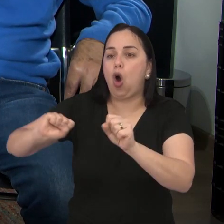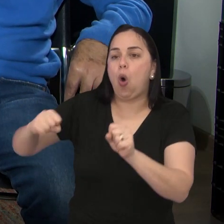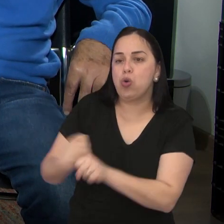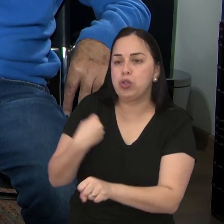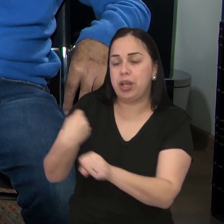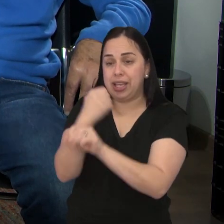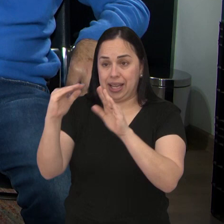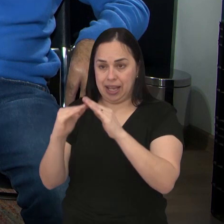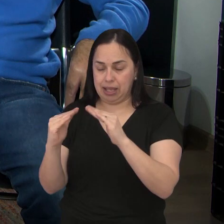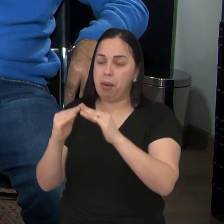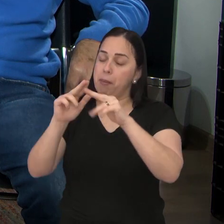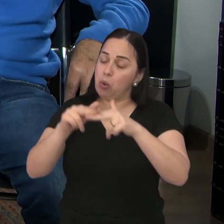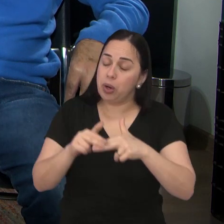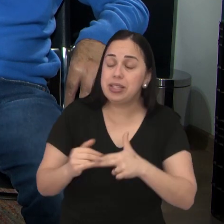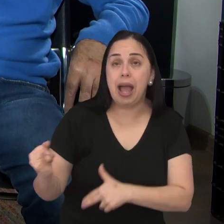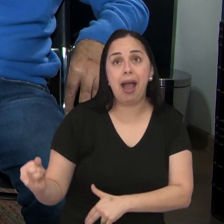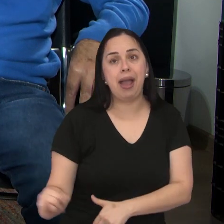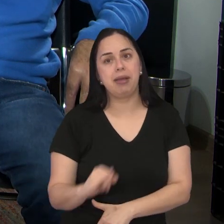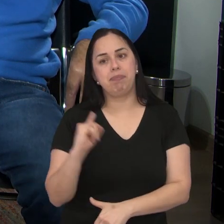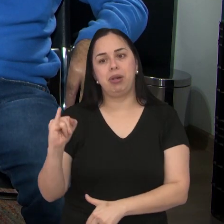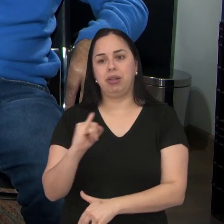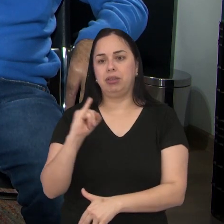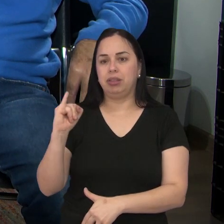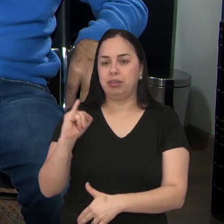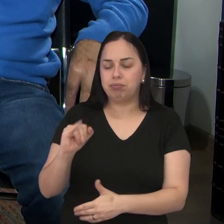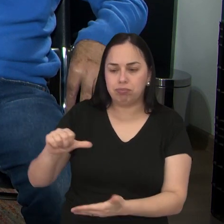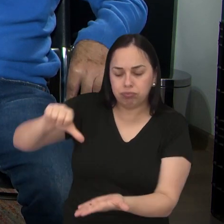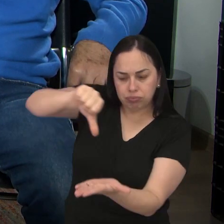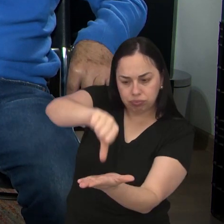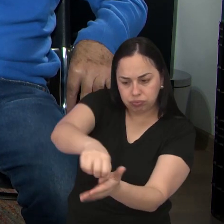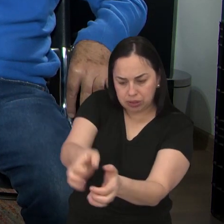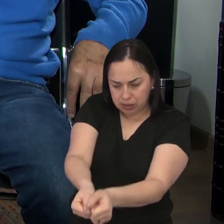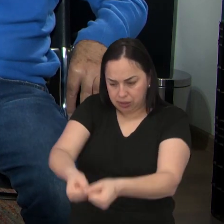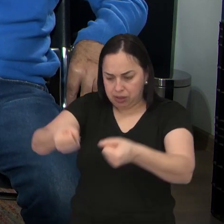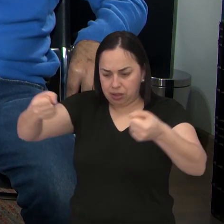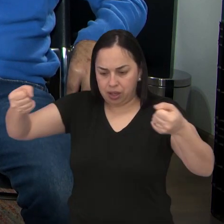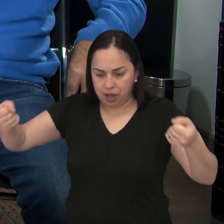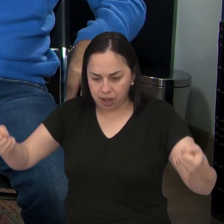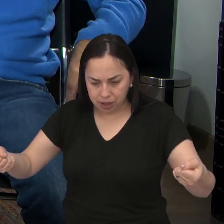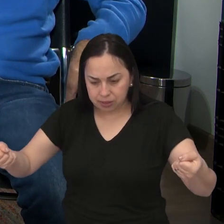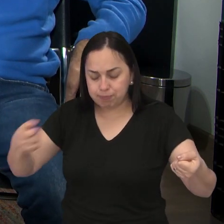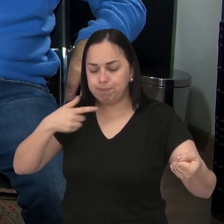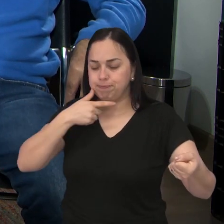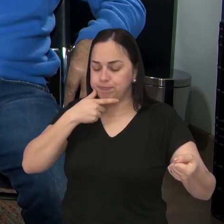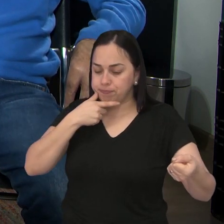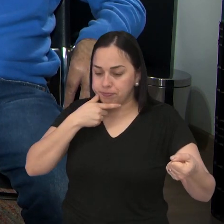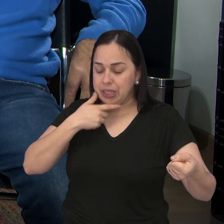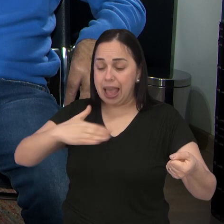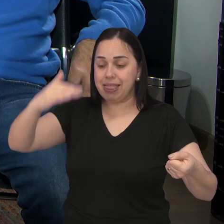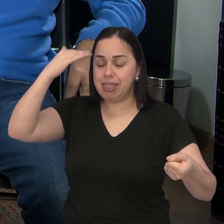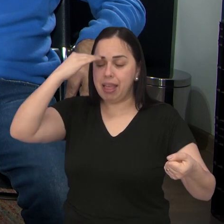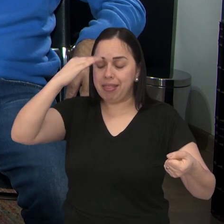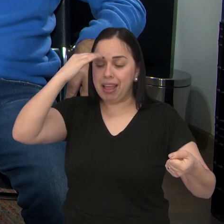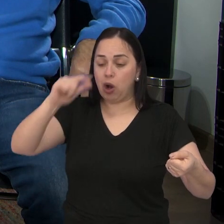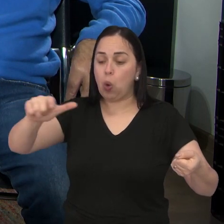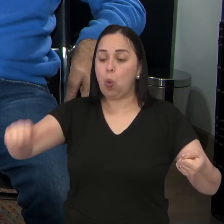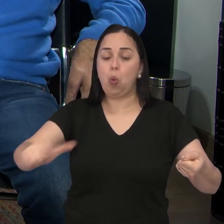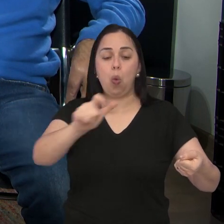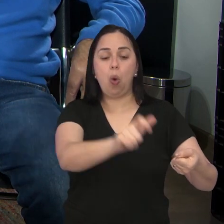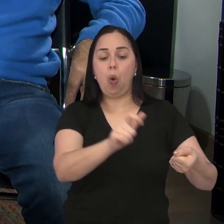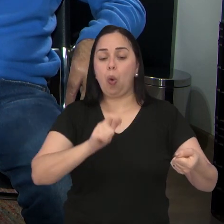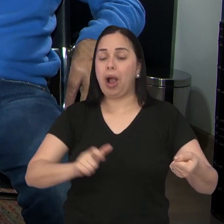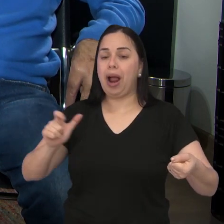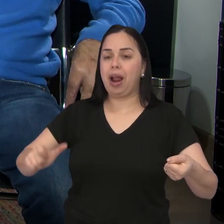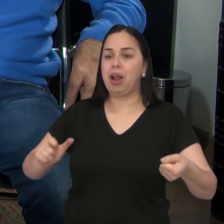naquele momento. Então é fundamental ele ler, identificar no meio natural que ele está indo para implantar